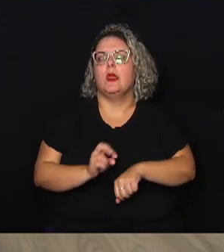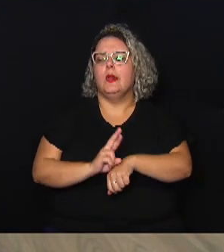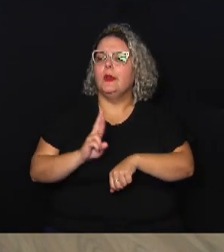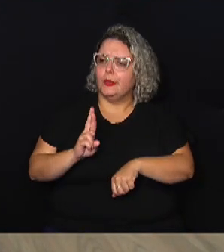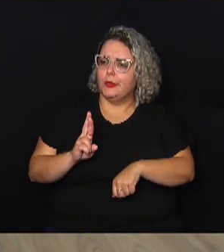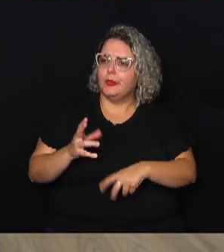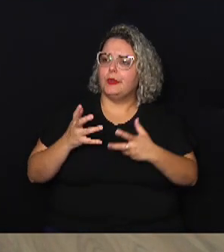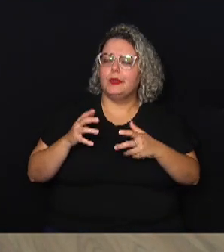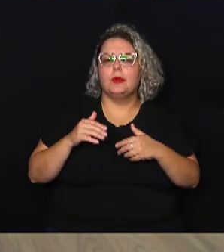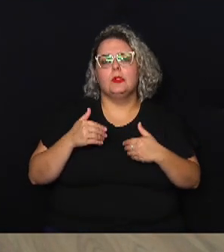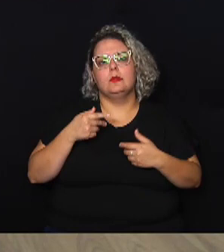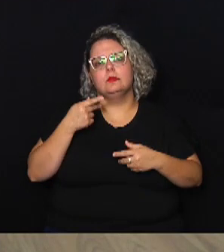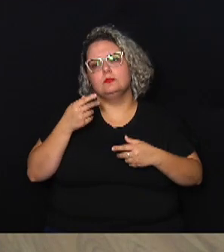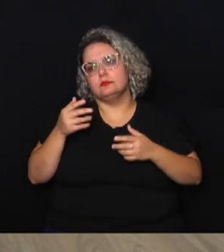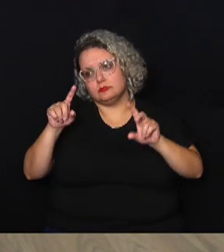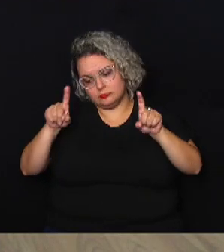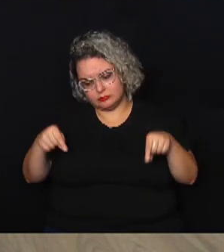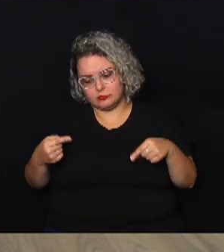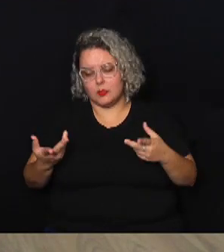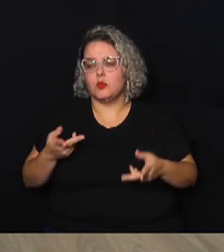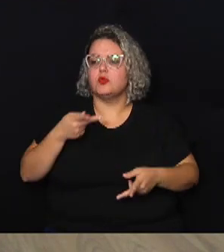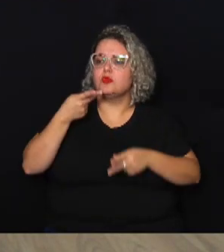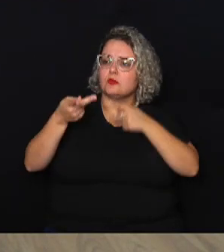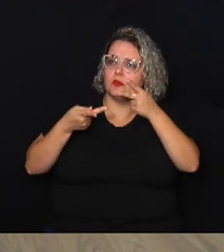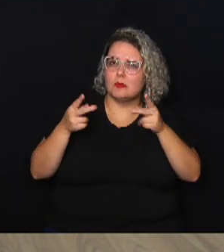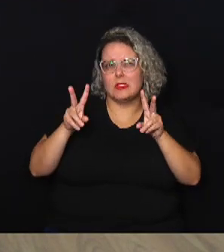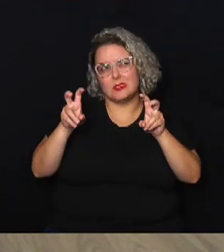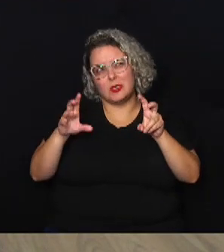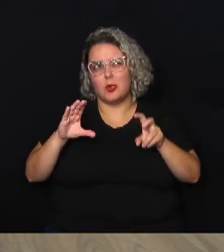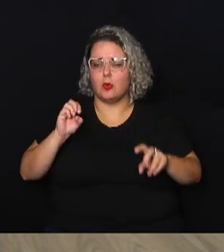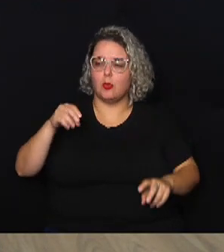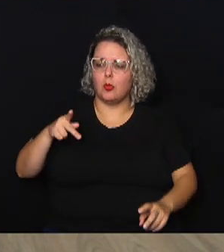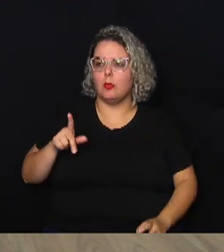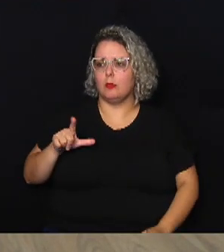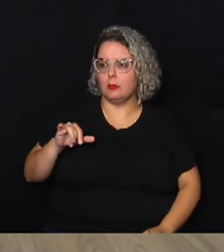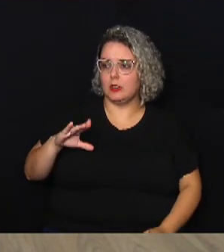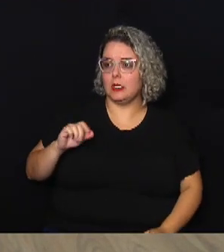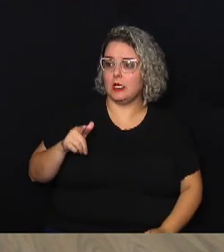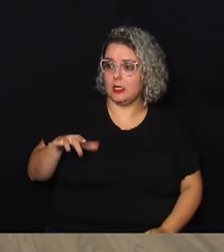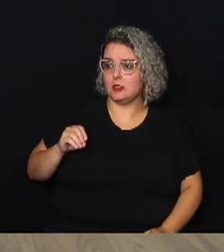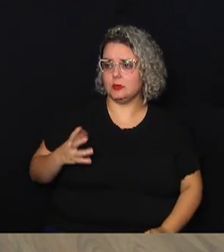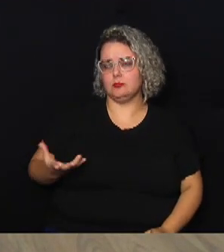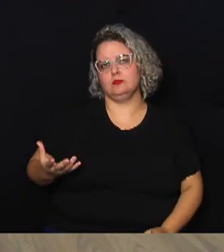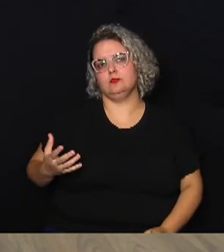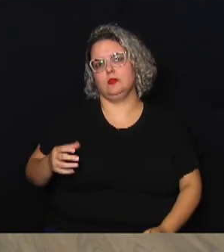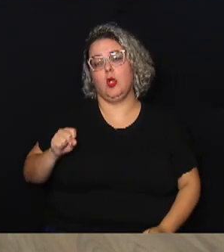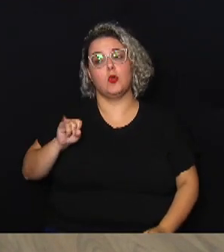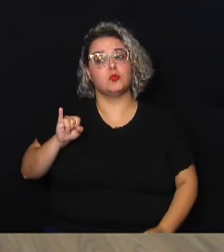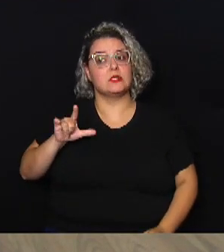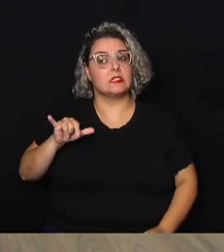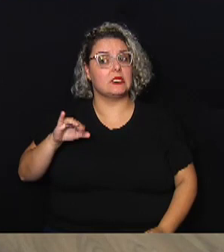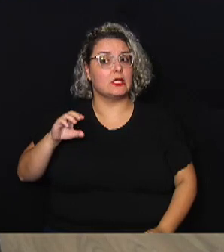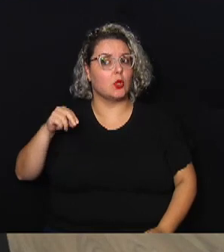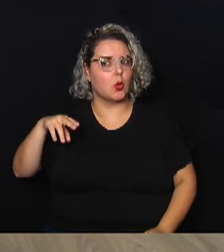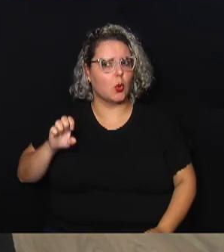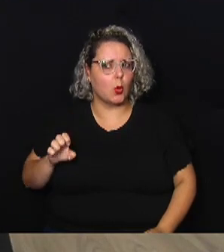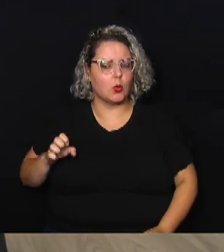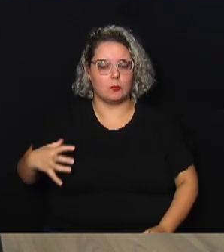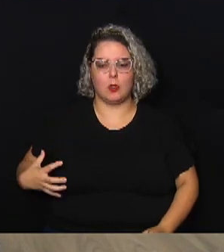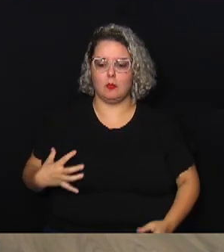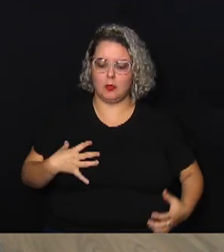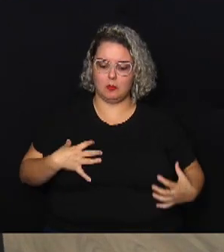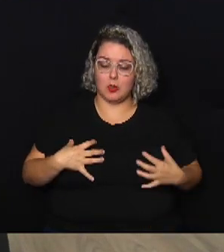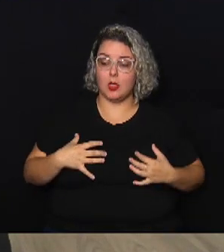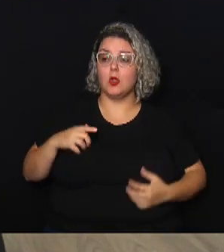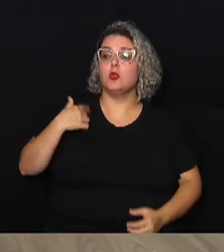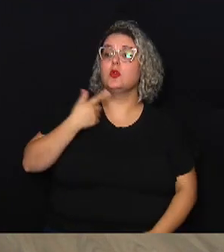falando aí de algumas complicações, não sei se a gente pode falar isso, relacionadas aí ao silicone, ao implante. A gente está falando de